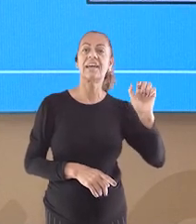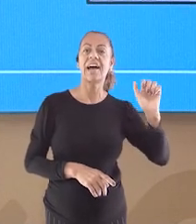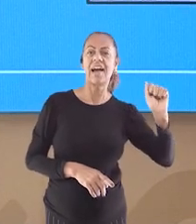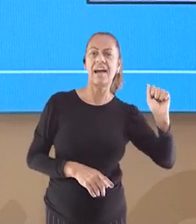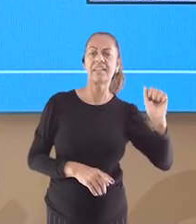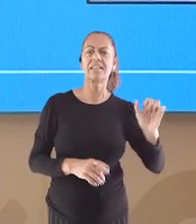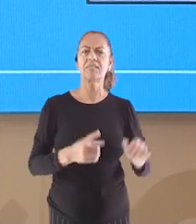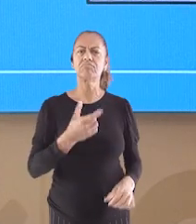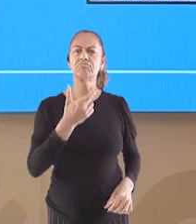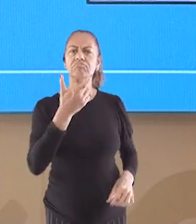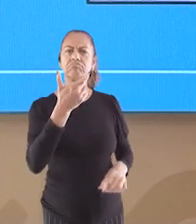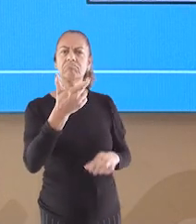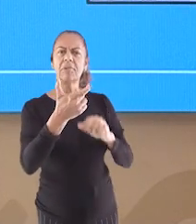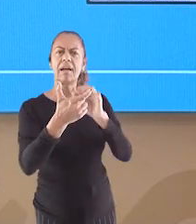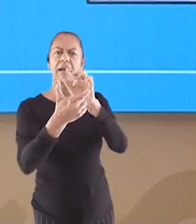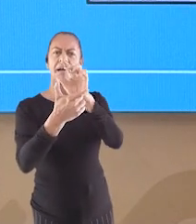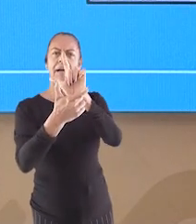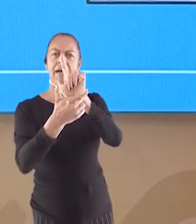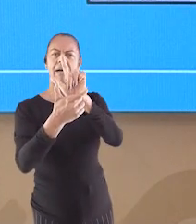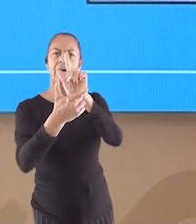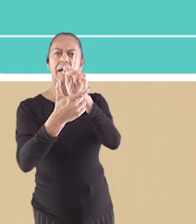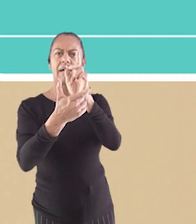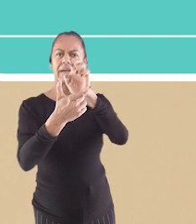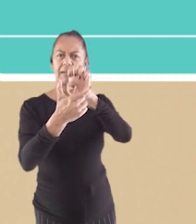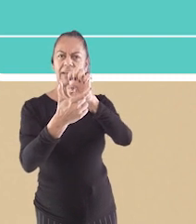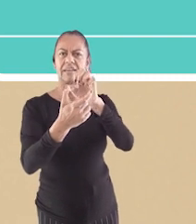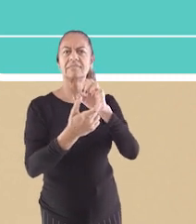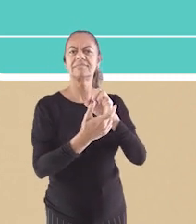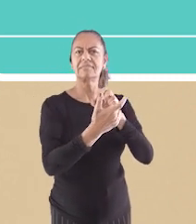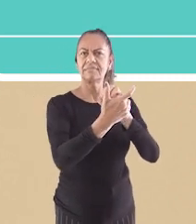a. Vou dar um tempinho para vocês pensarem.